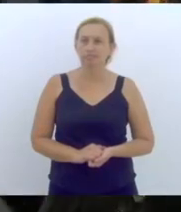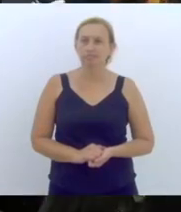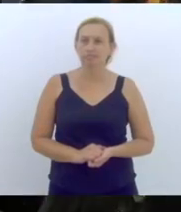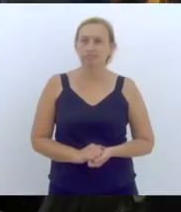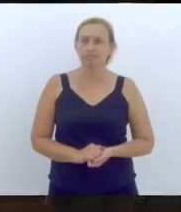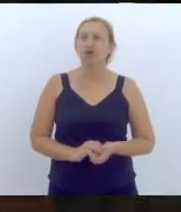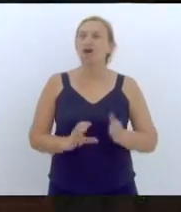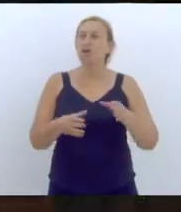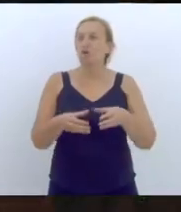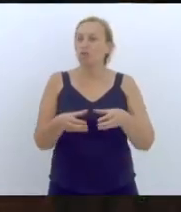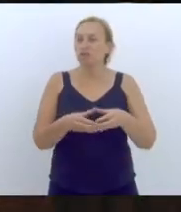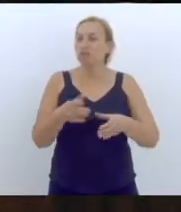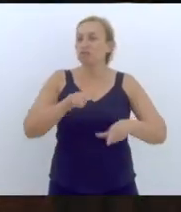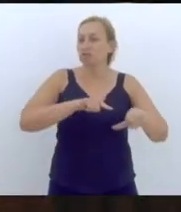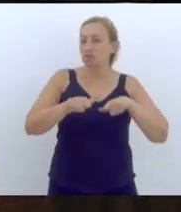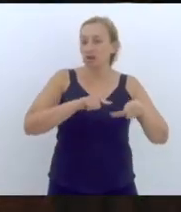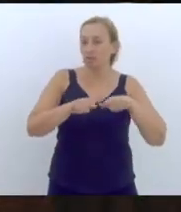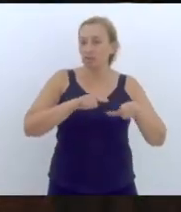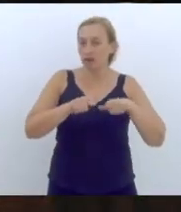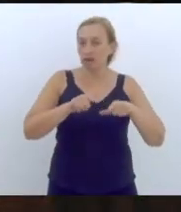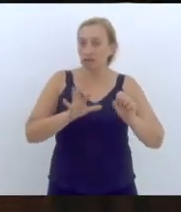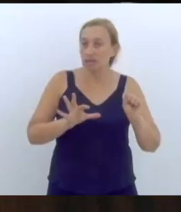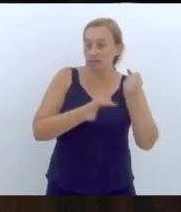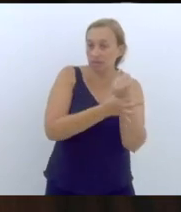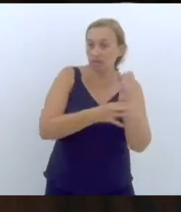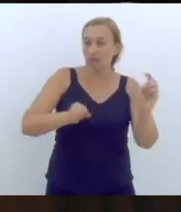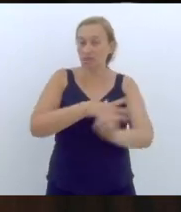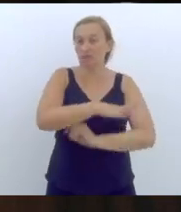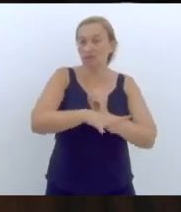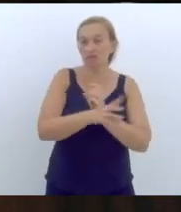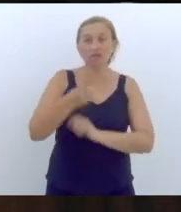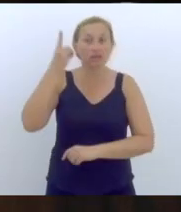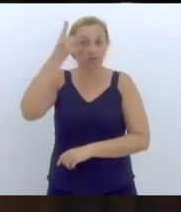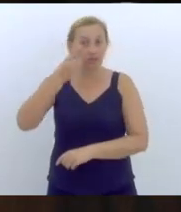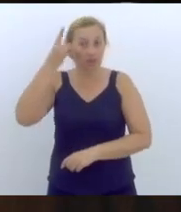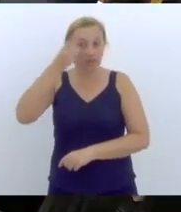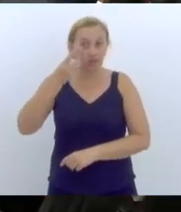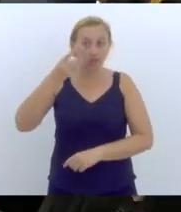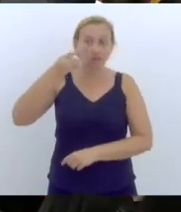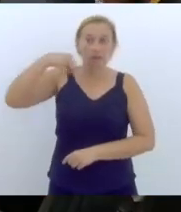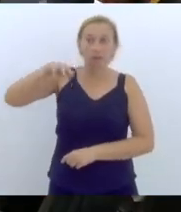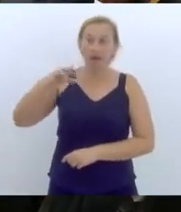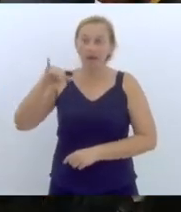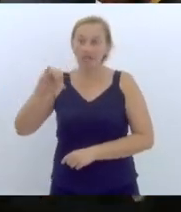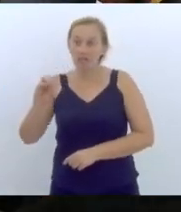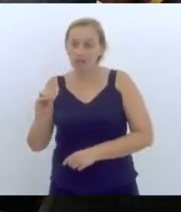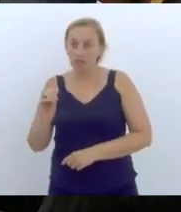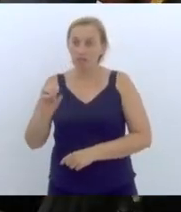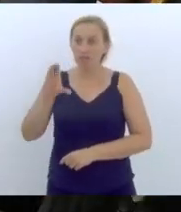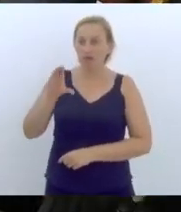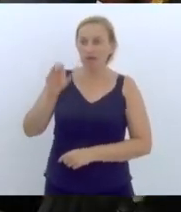Pela Comissão de Trabalho, Legislação Social e Seguridade Social, deputado Márcio Canella.